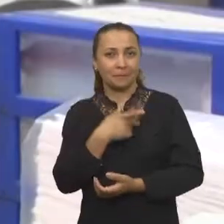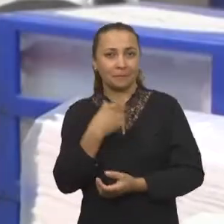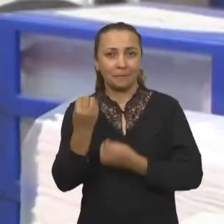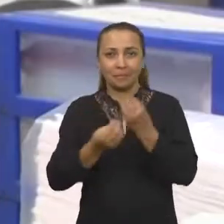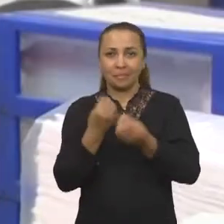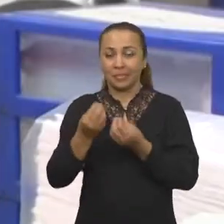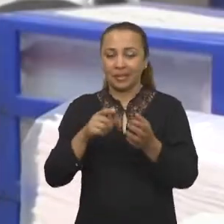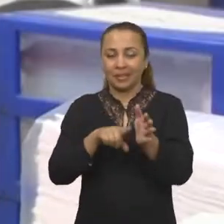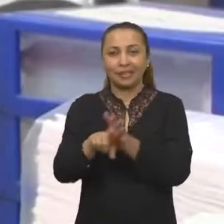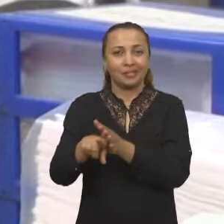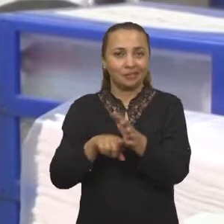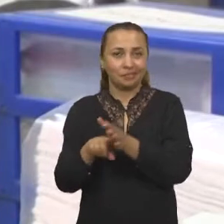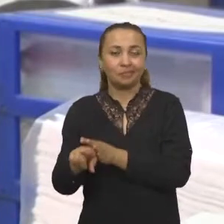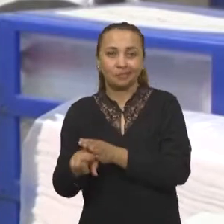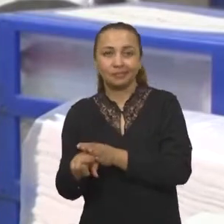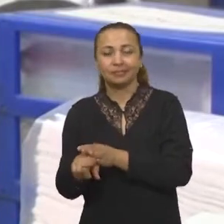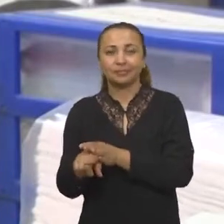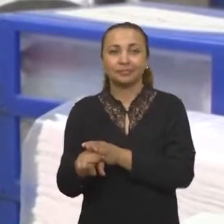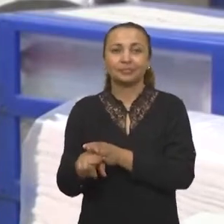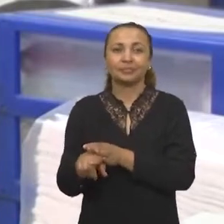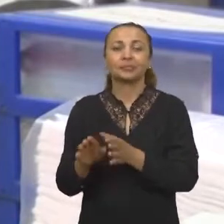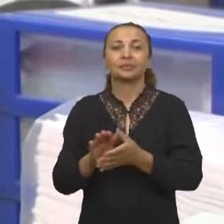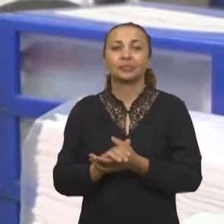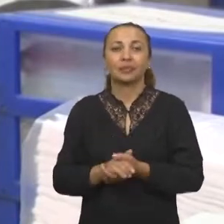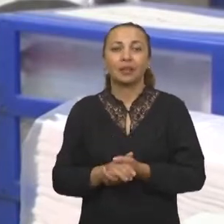Nós, como pesquisadores, né,